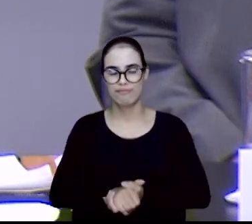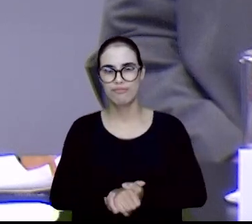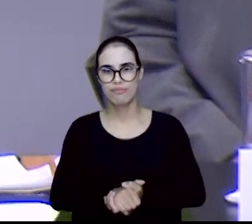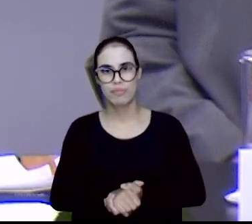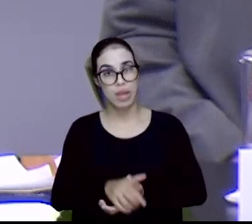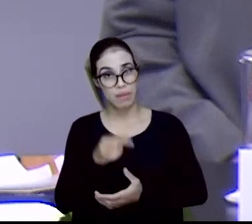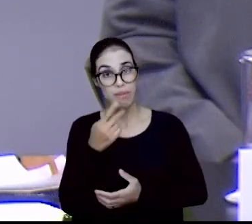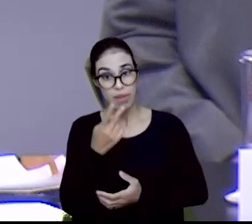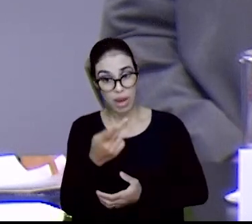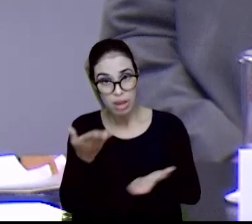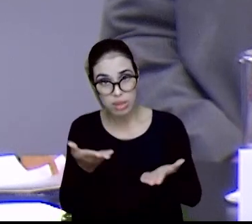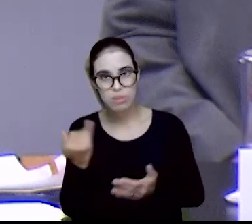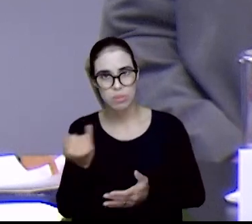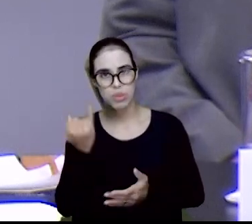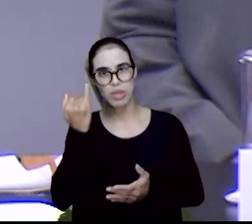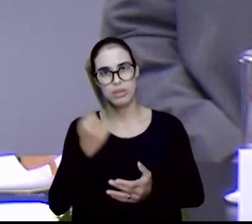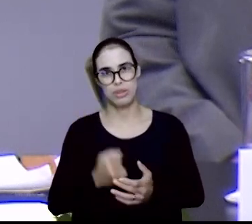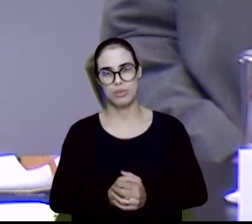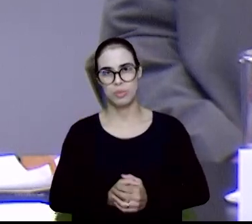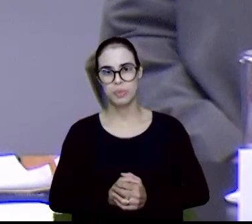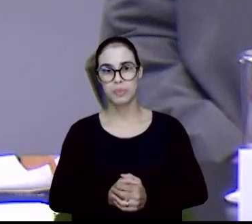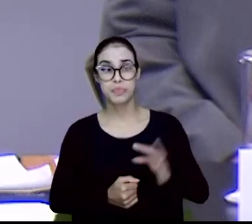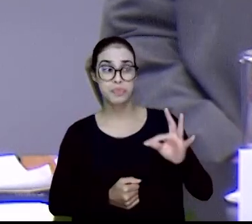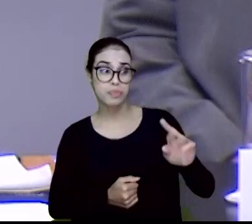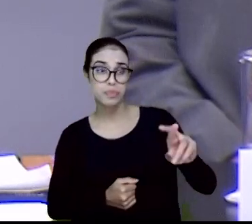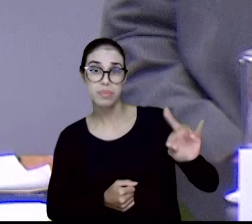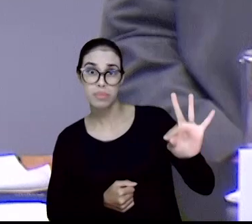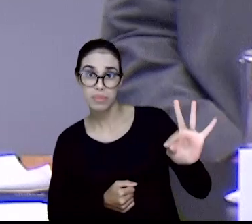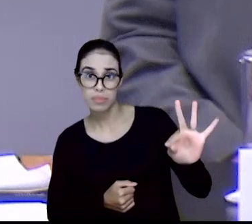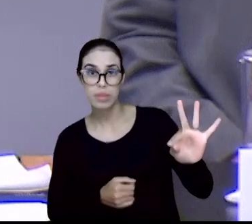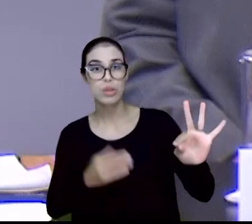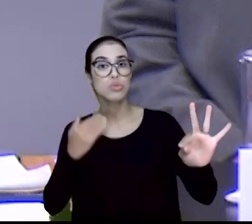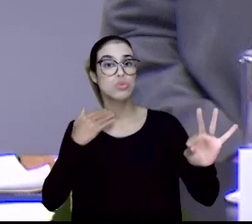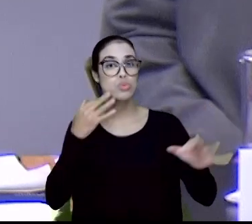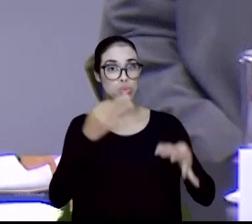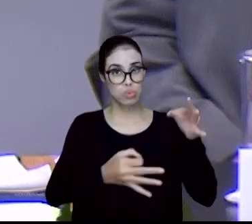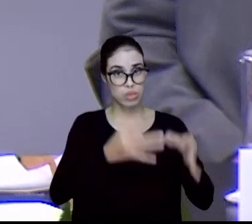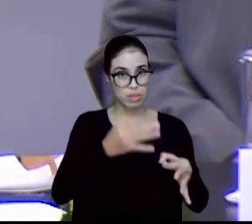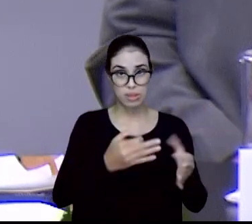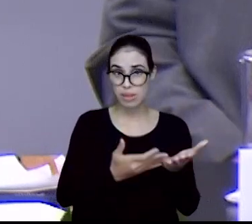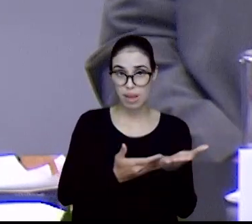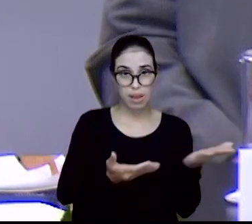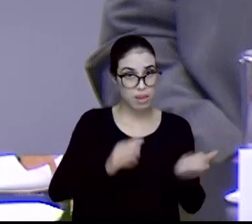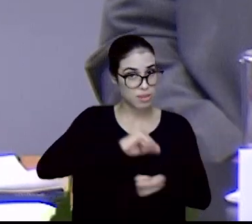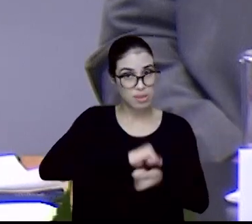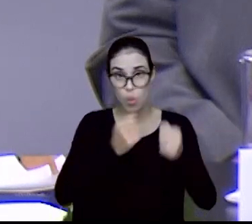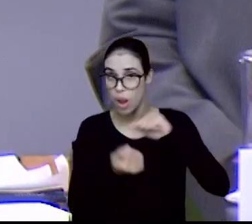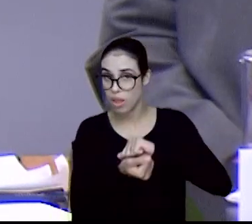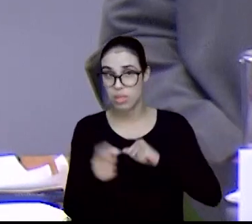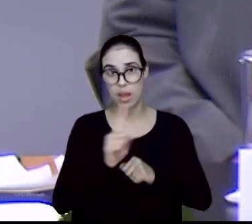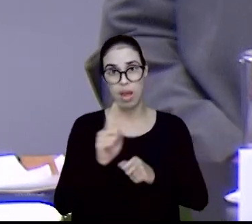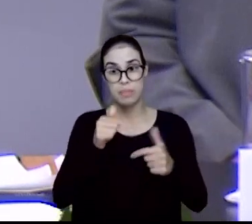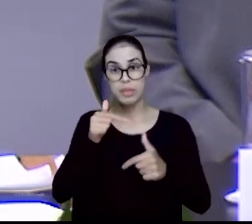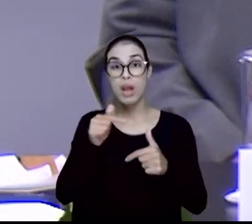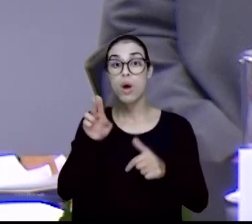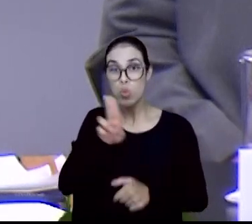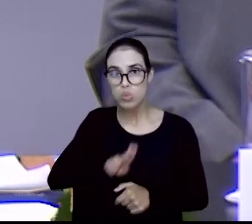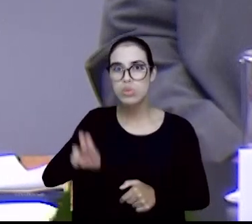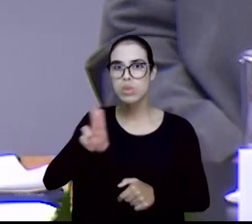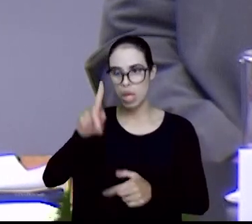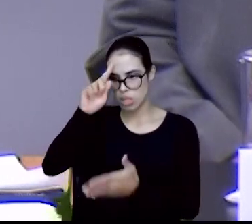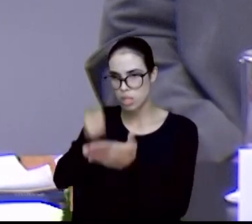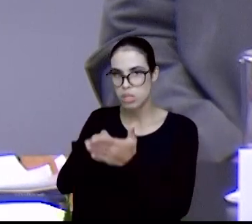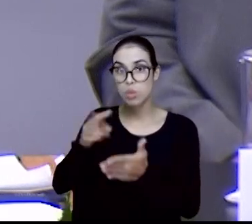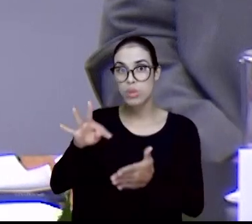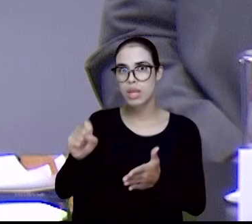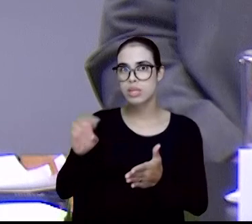importante. Se os tribunais, se os juízes e tribunais não se habituarem a trabalhar com precedentes, o volume de